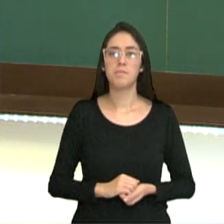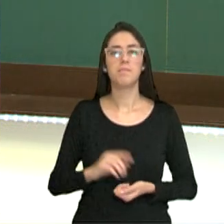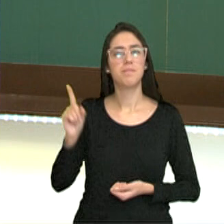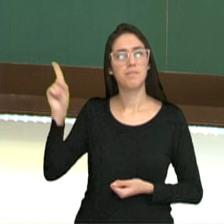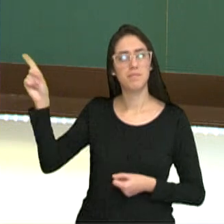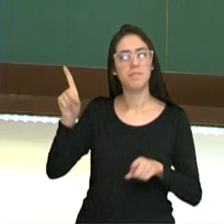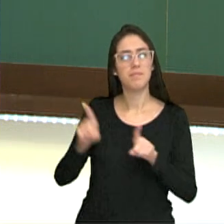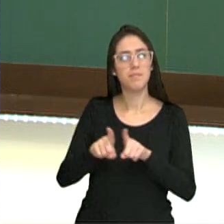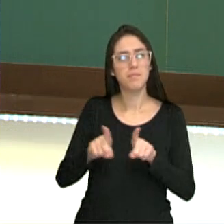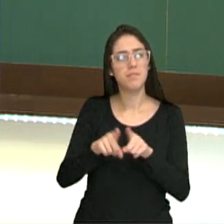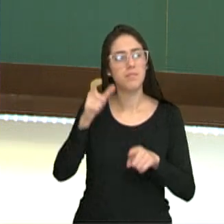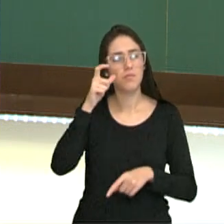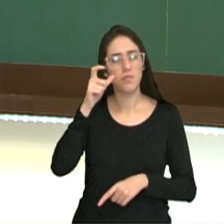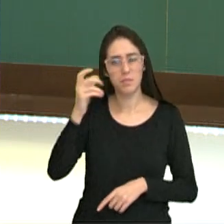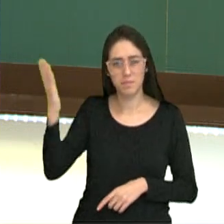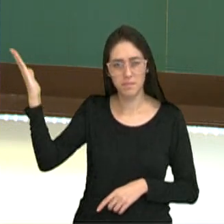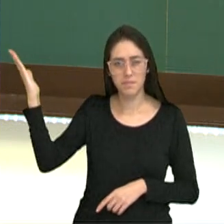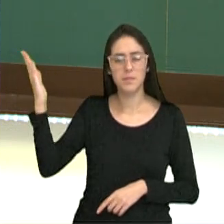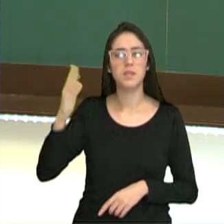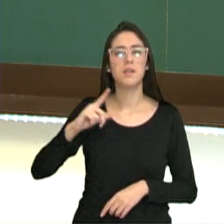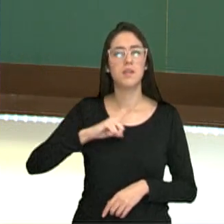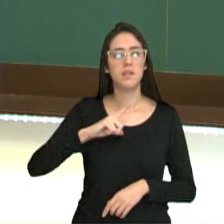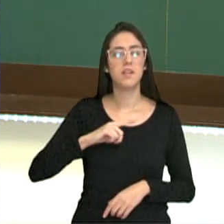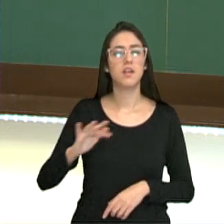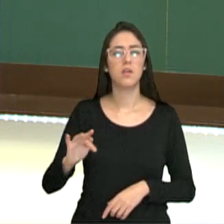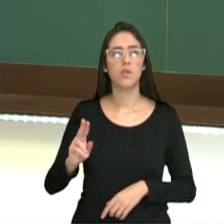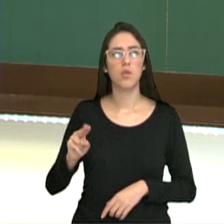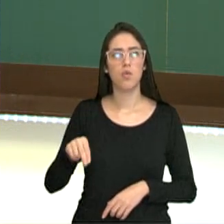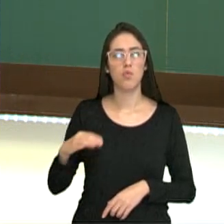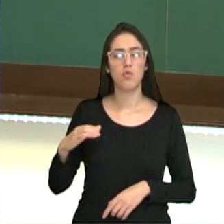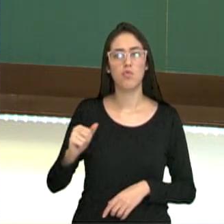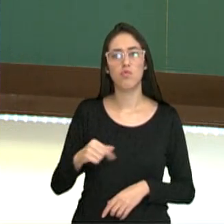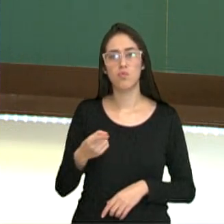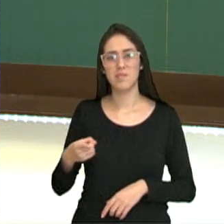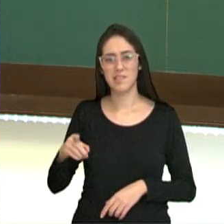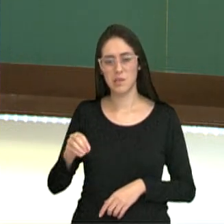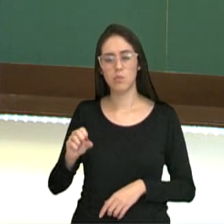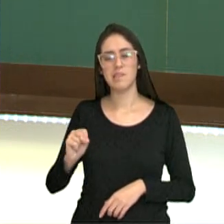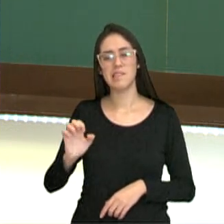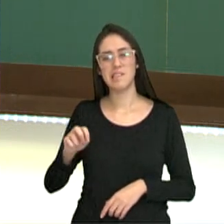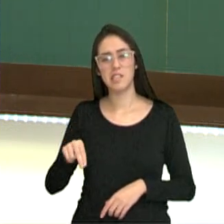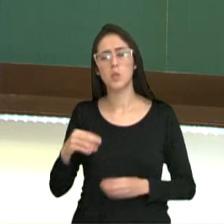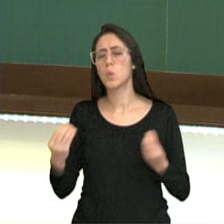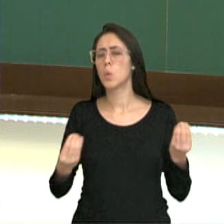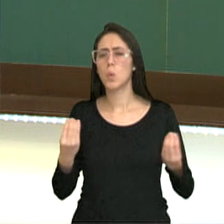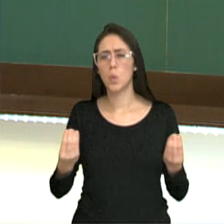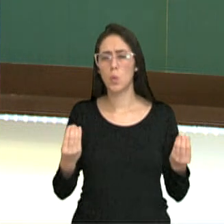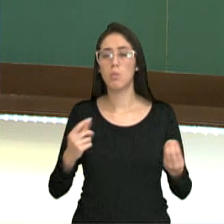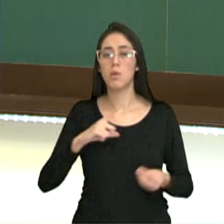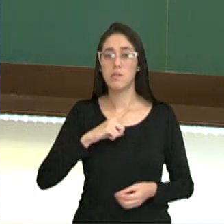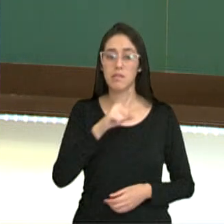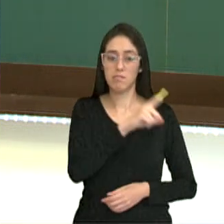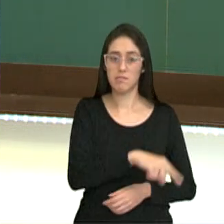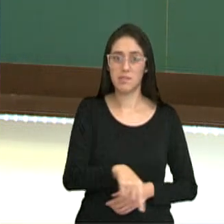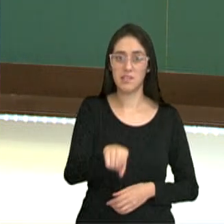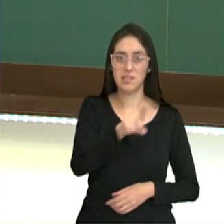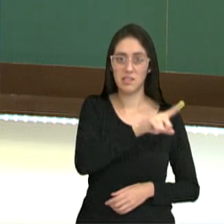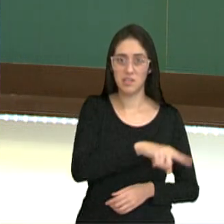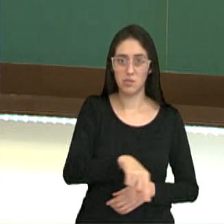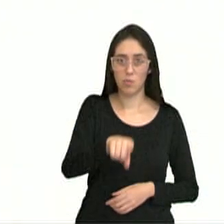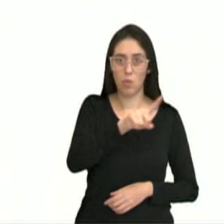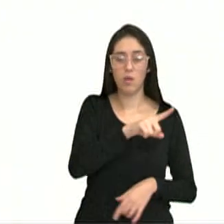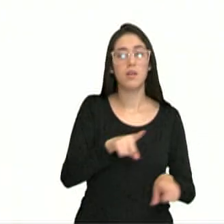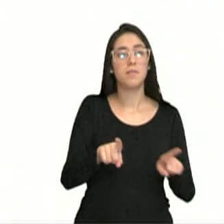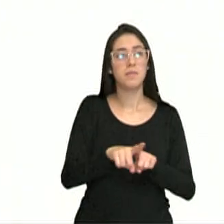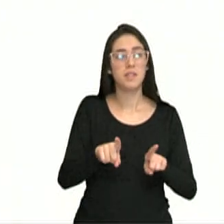podemos verificar como que a função seno ela se desenvolve tanto no círculo trigonométrico, né,